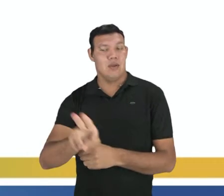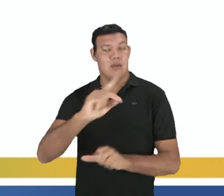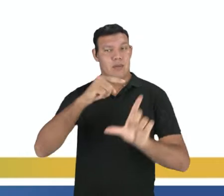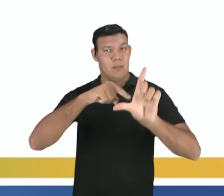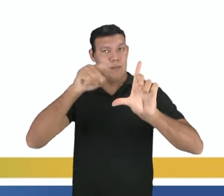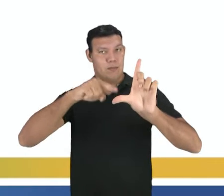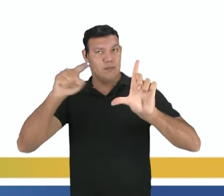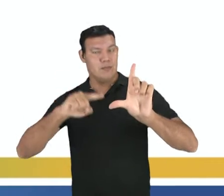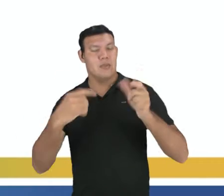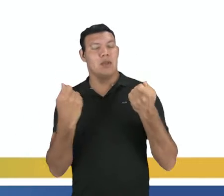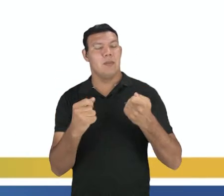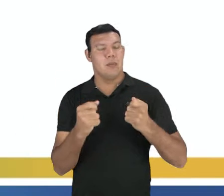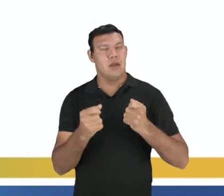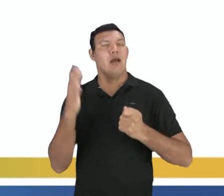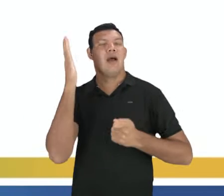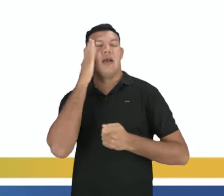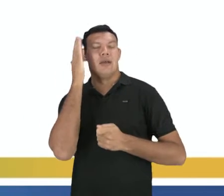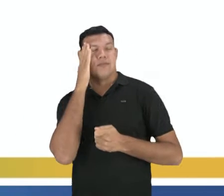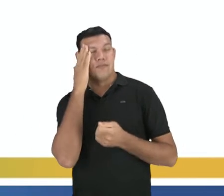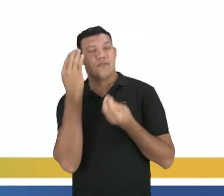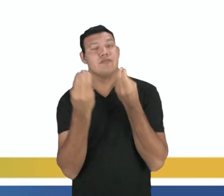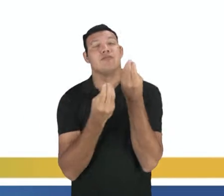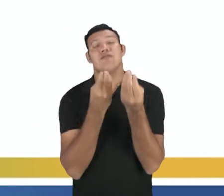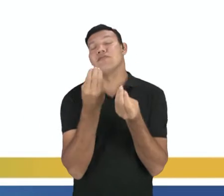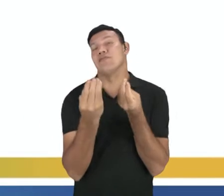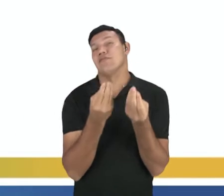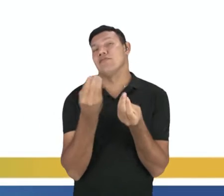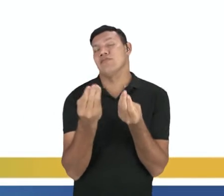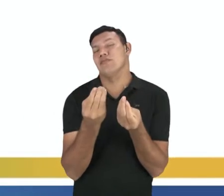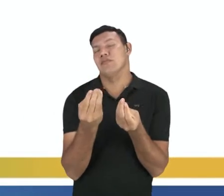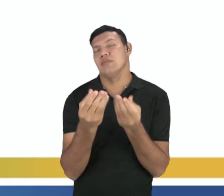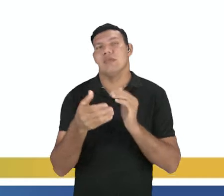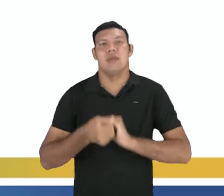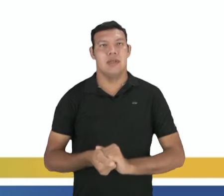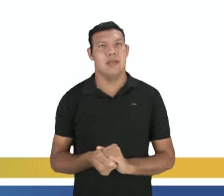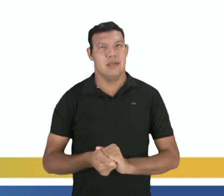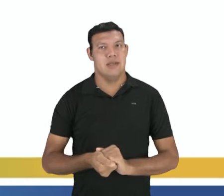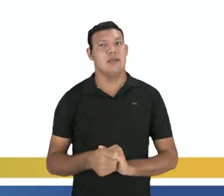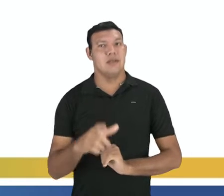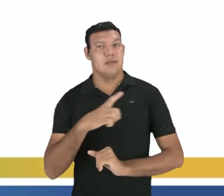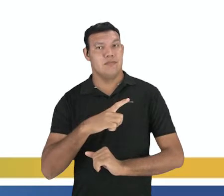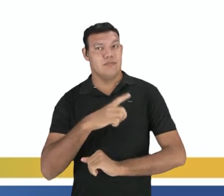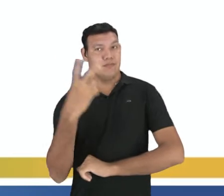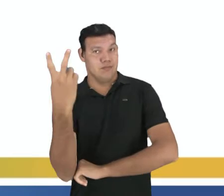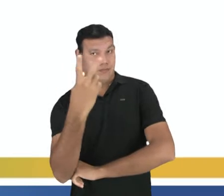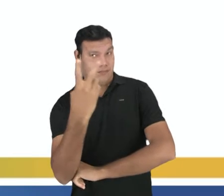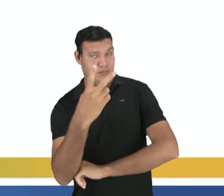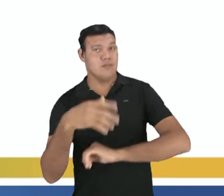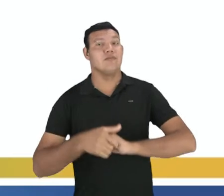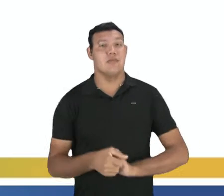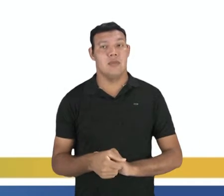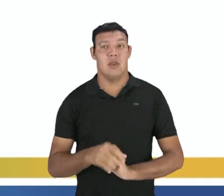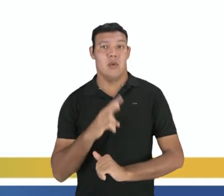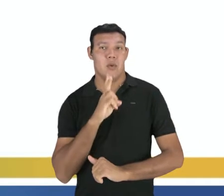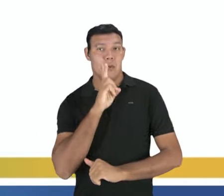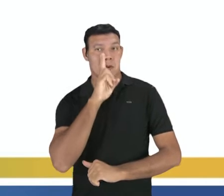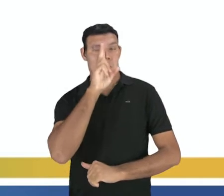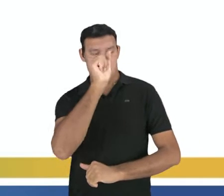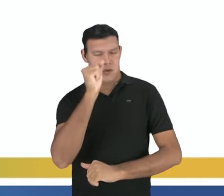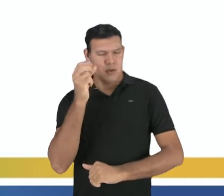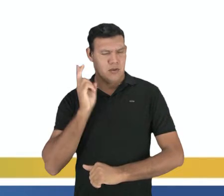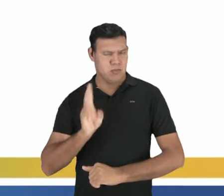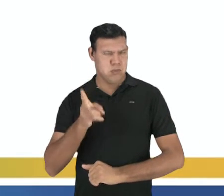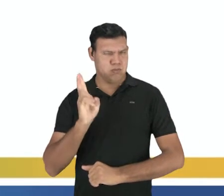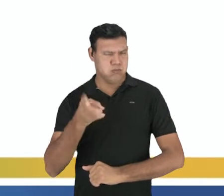você precisa entender o gráfico de trabalho né trabalho de uma força Existem duas situações quando a força é constante que é o